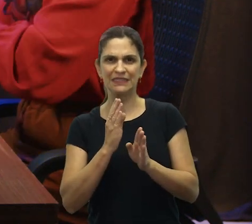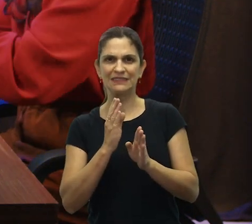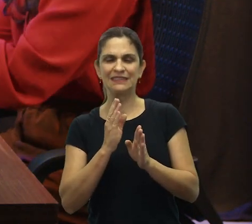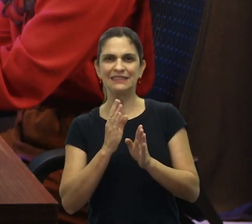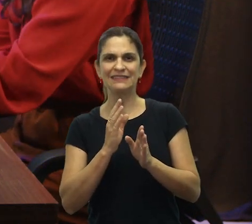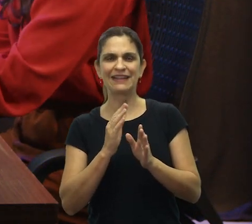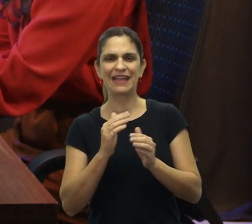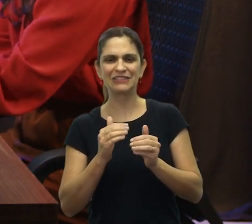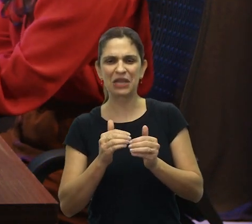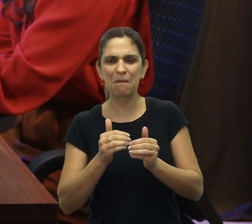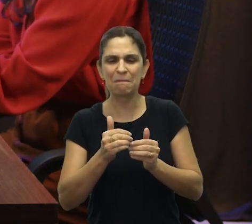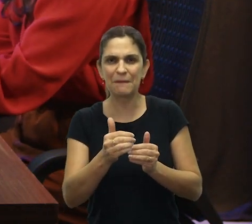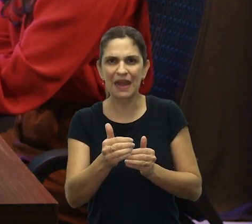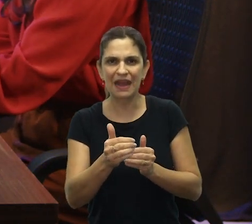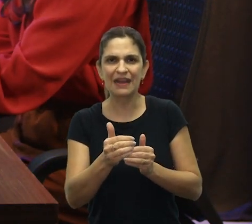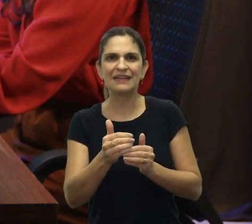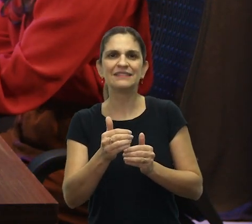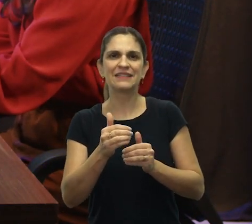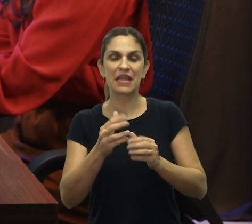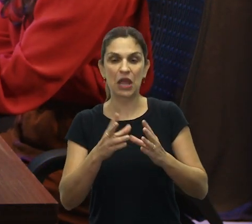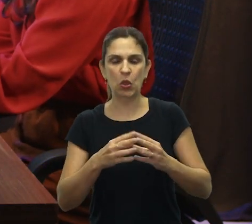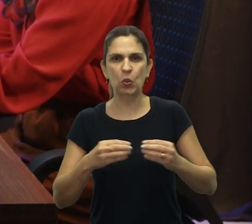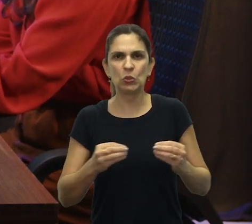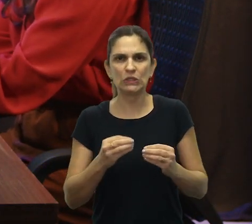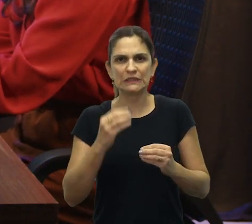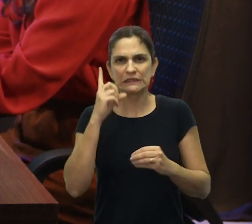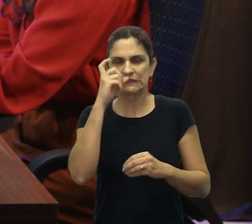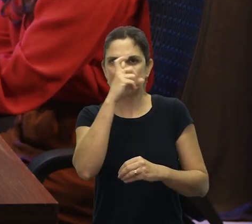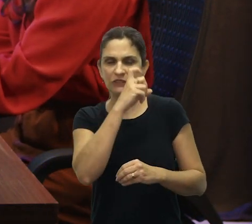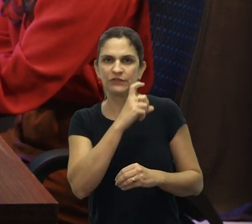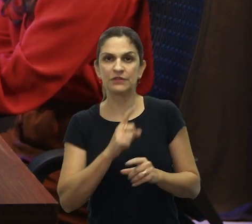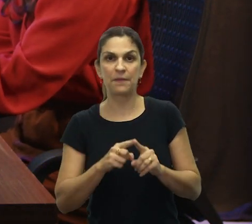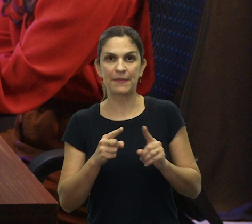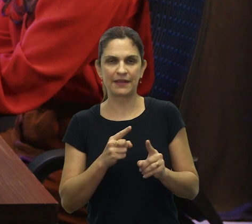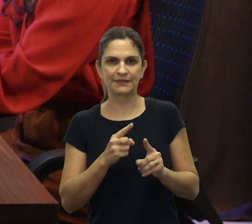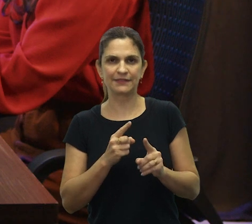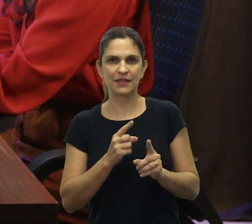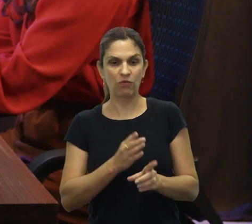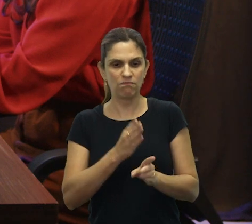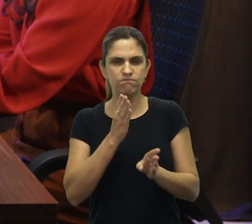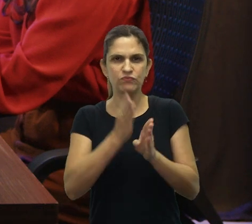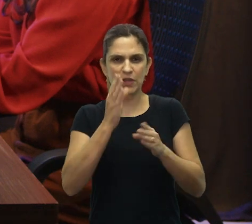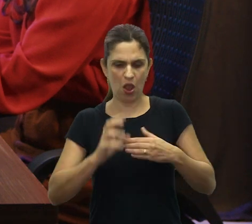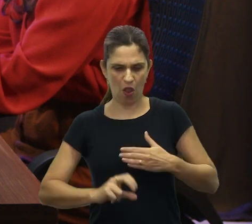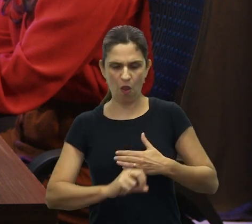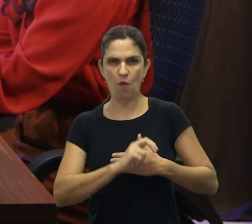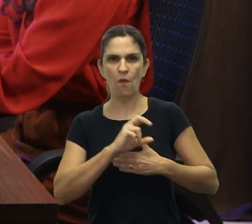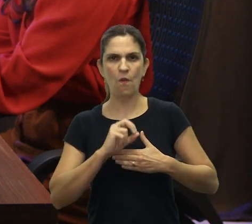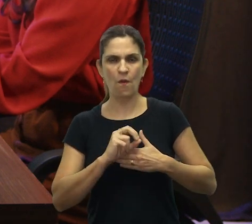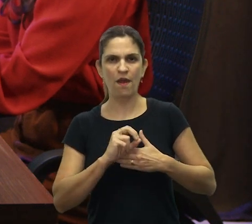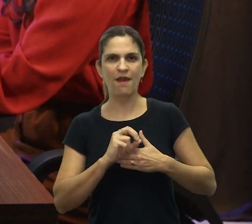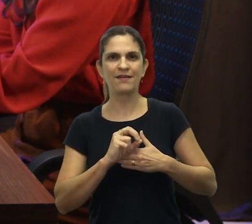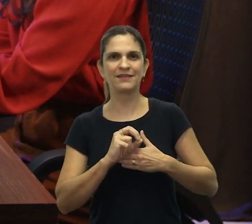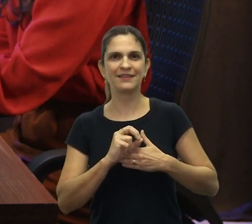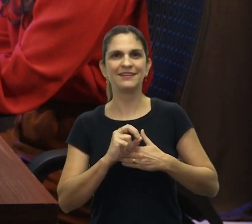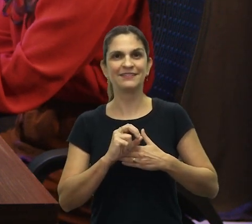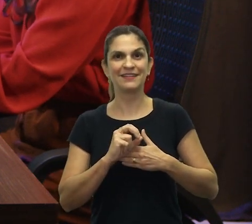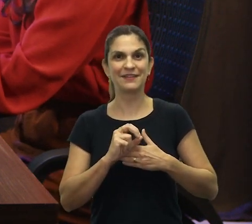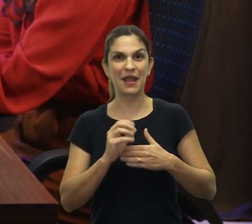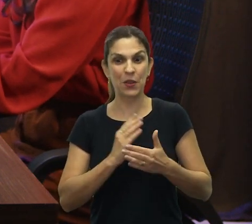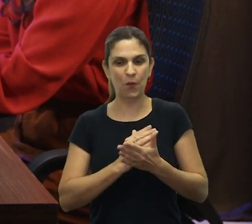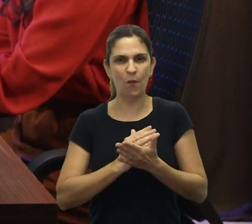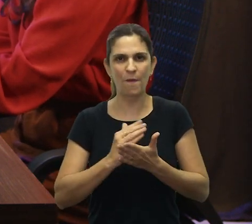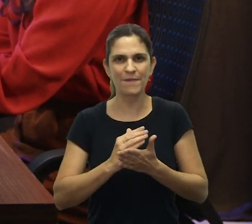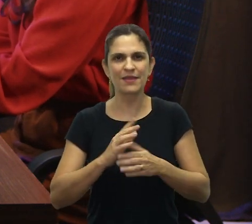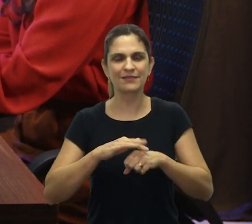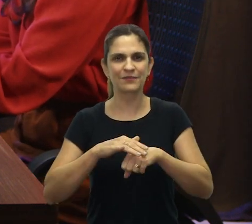é tardio, as chances de cura são muito reduzidas, mas quando a gente faz o diagnóstico no início, as chances de cura são muito